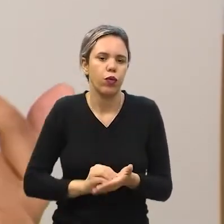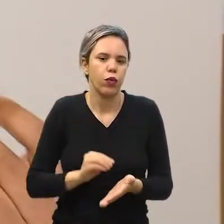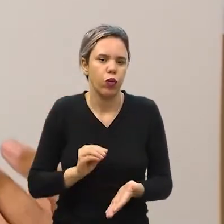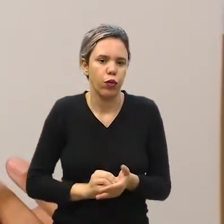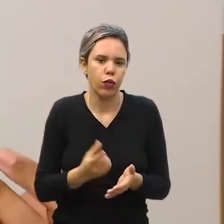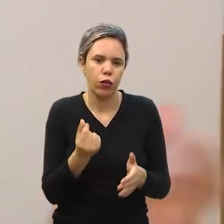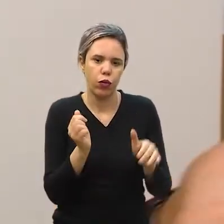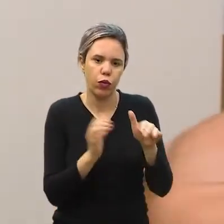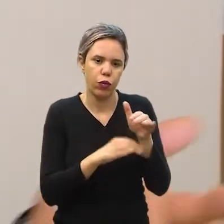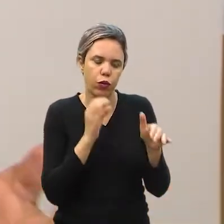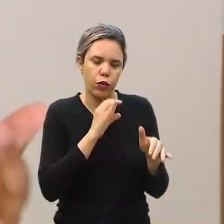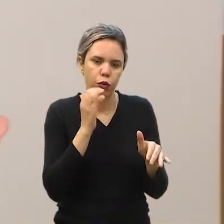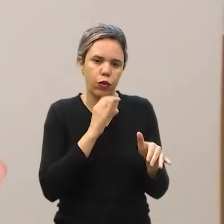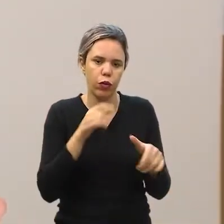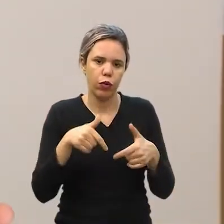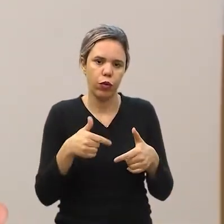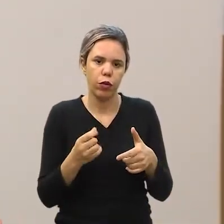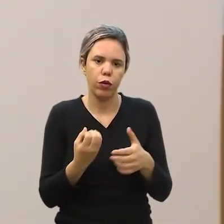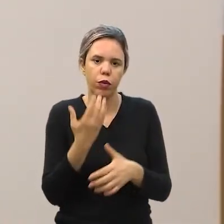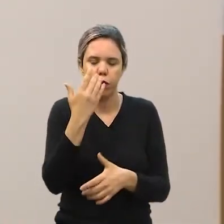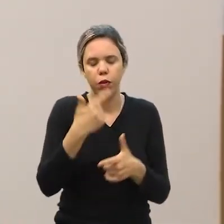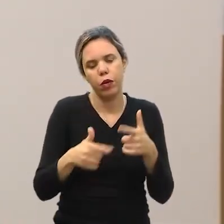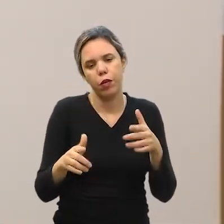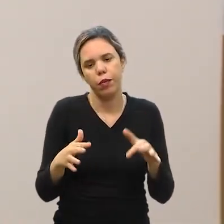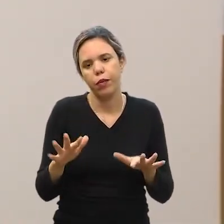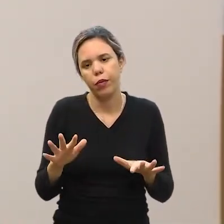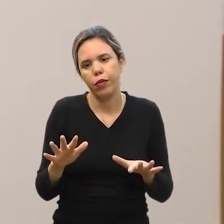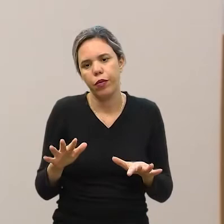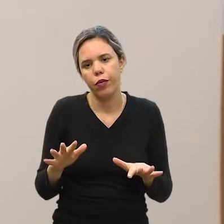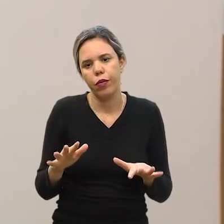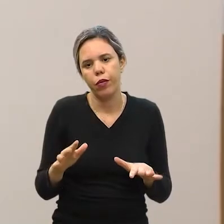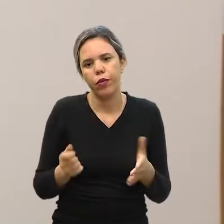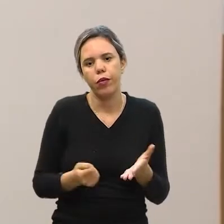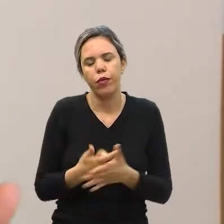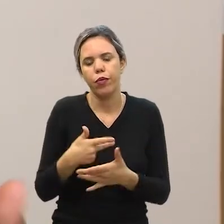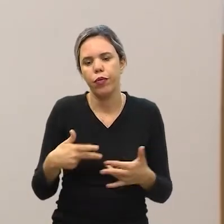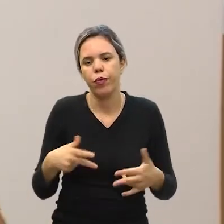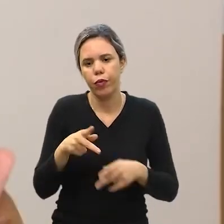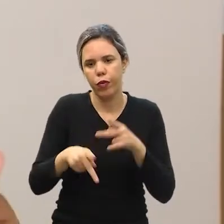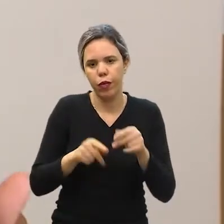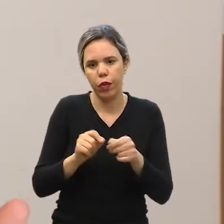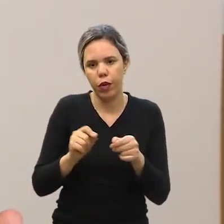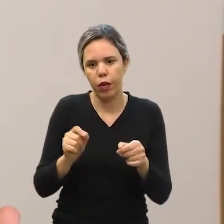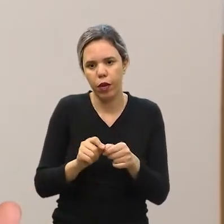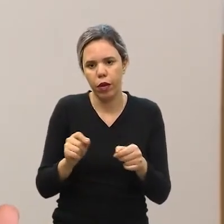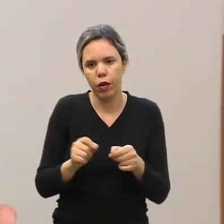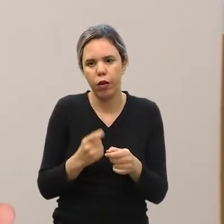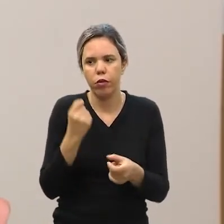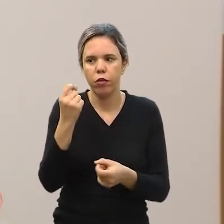uma reserva de emergência para um imprevisto, ou são aquelas compras que as pessoas fazem no